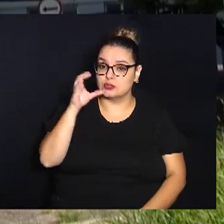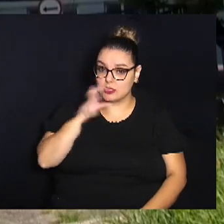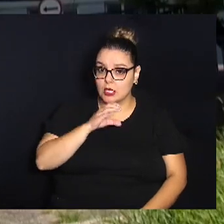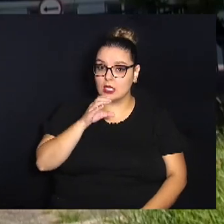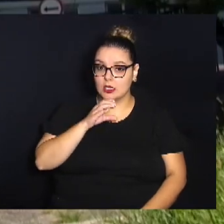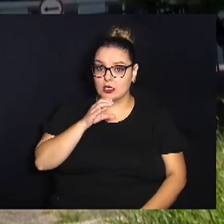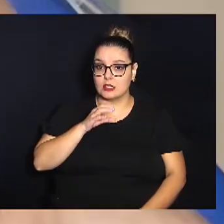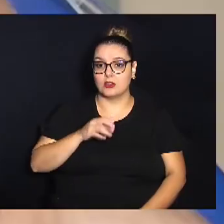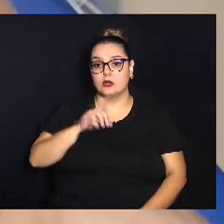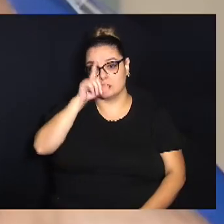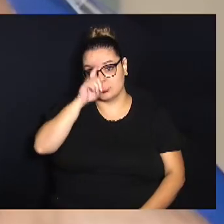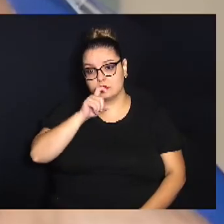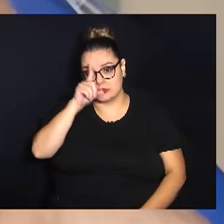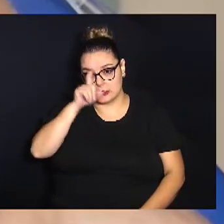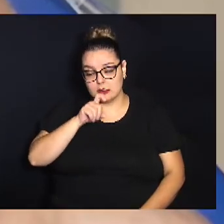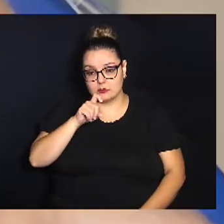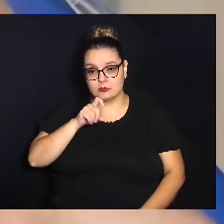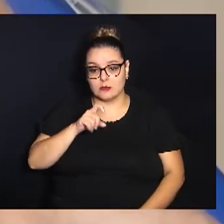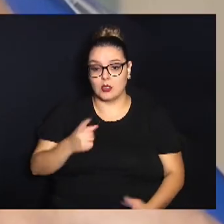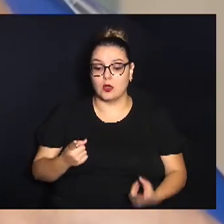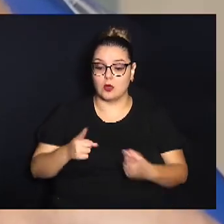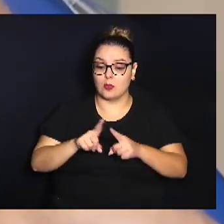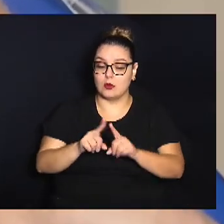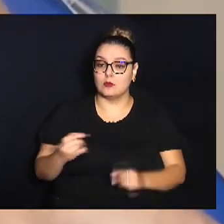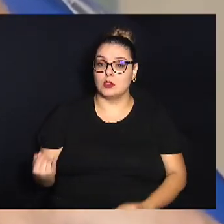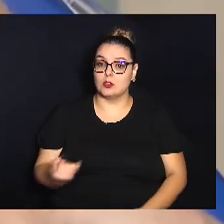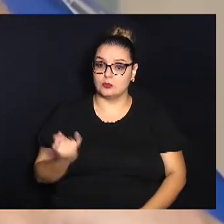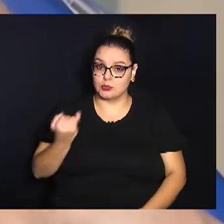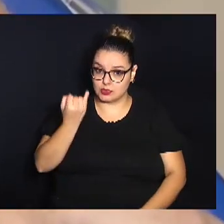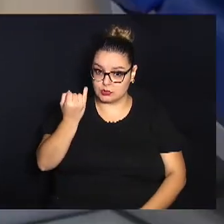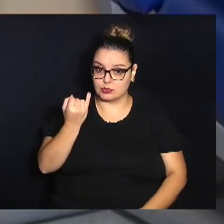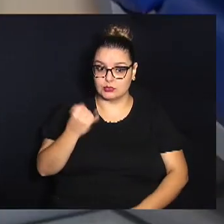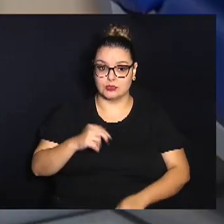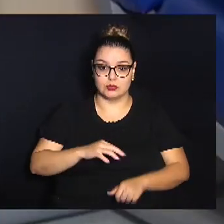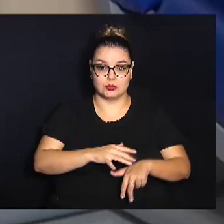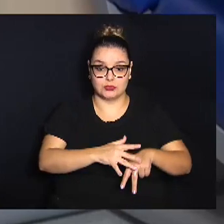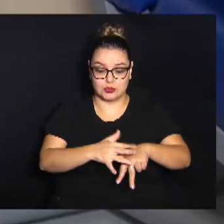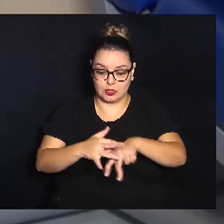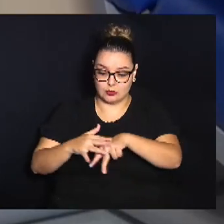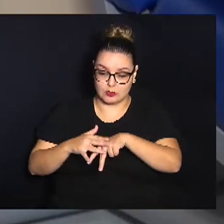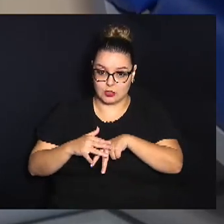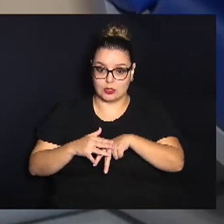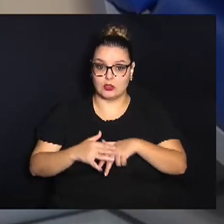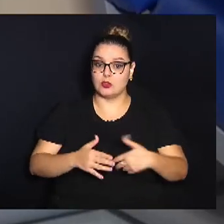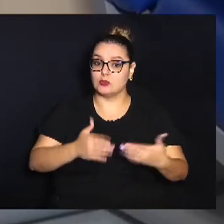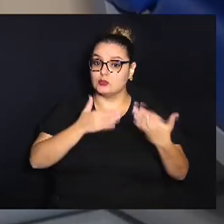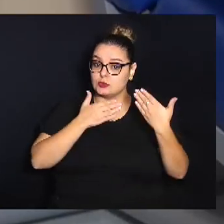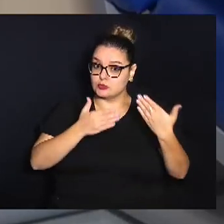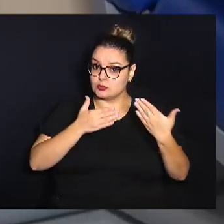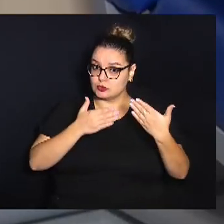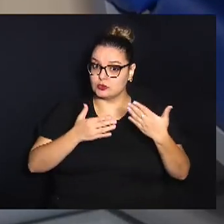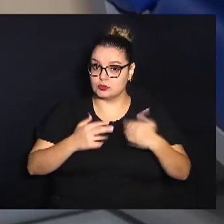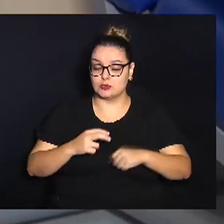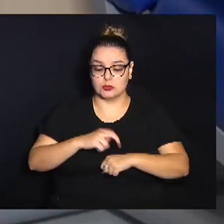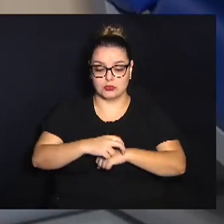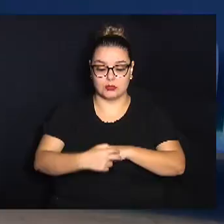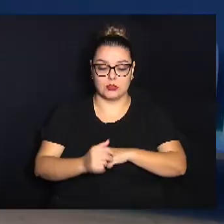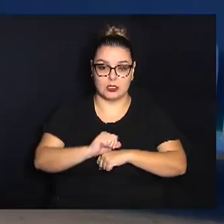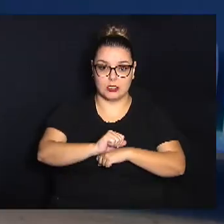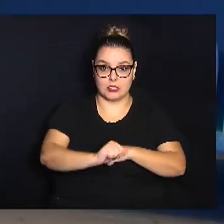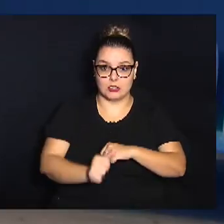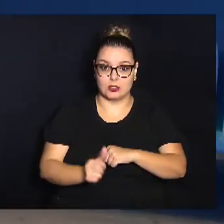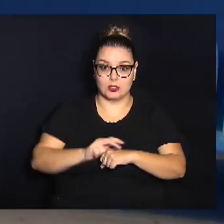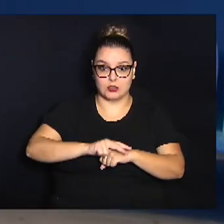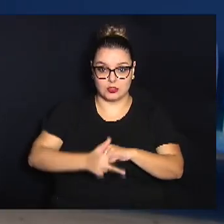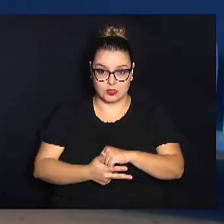emergência e hospitalar, um aliado muito importante dos pacientes com suspeita de dengue, chikungunya e zika.